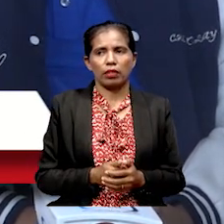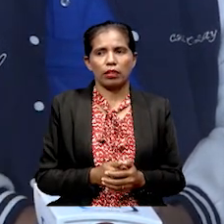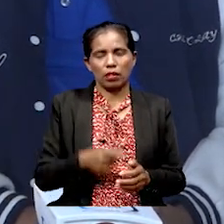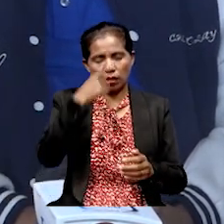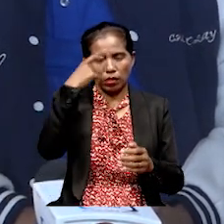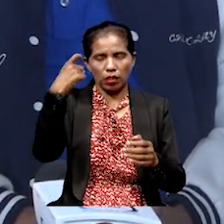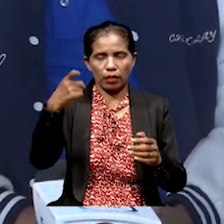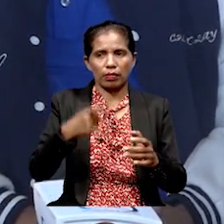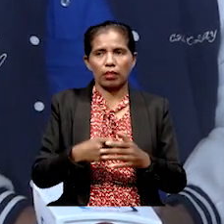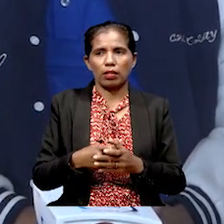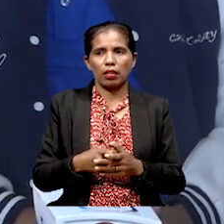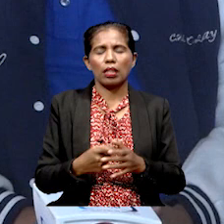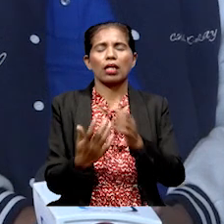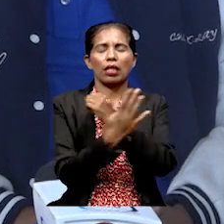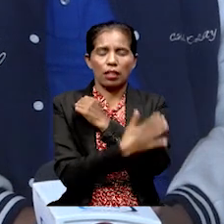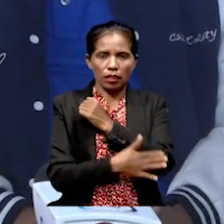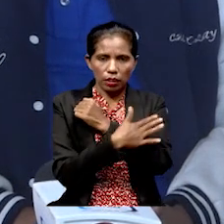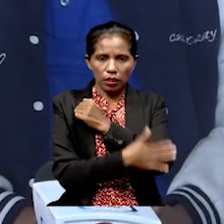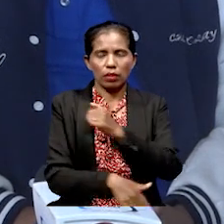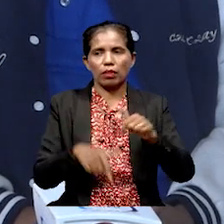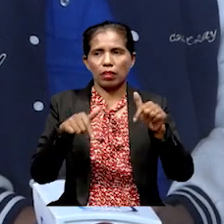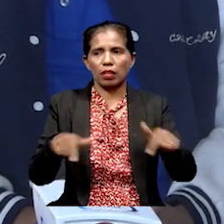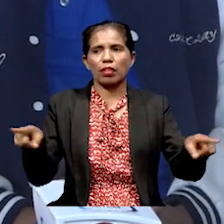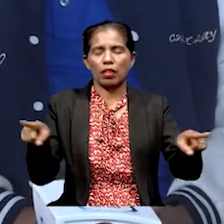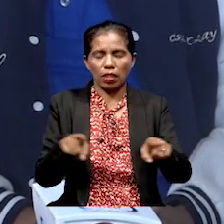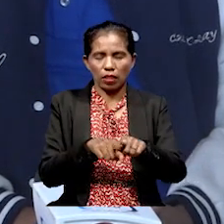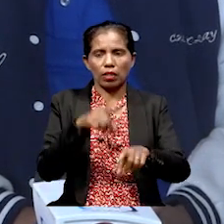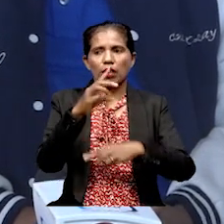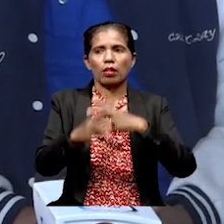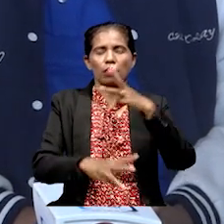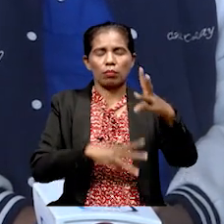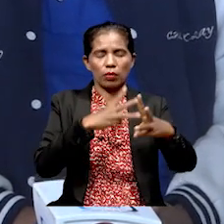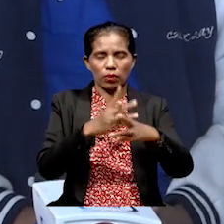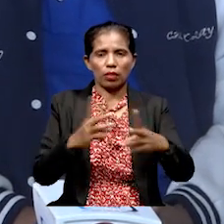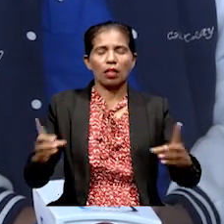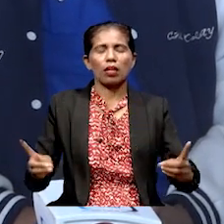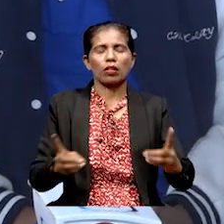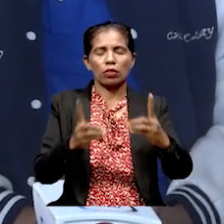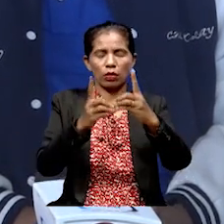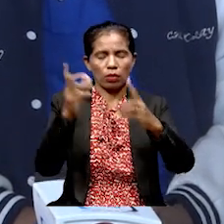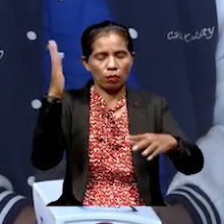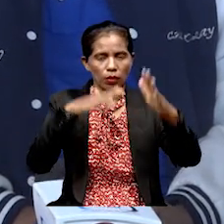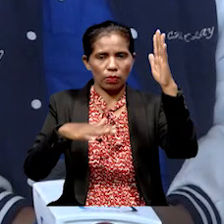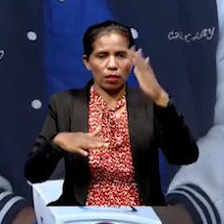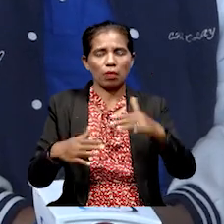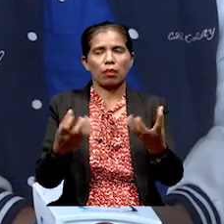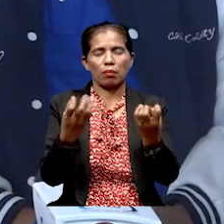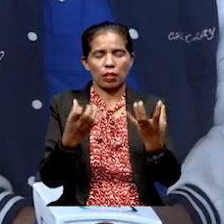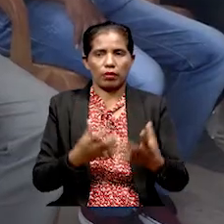Tama Rai Ida Ne, Hanessa Mundo, Enfrenta Problema Barat